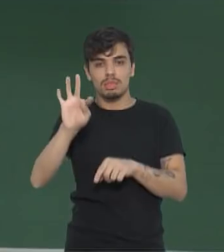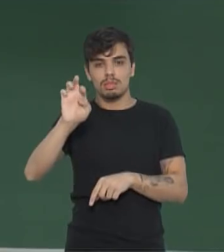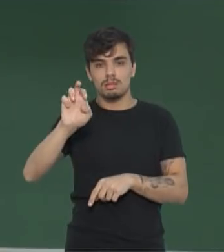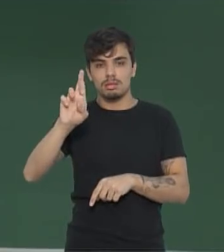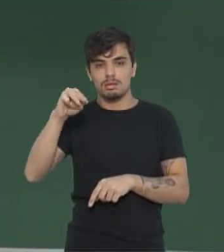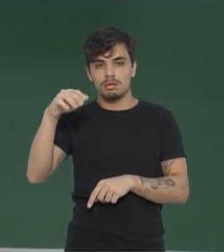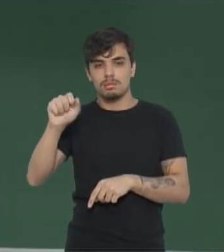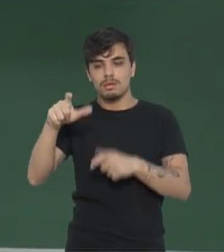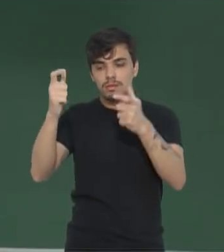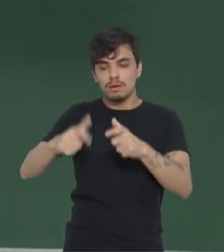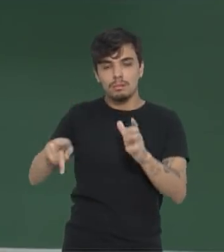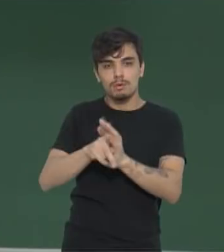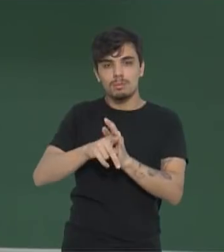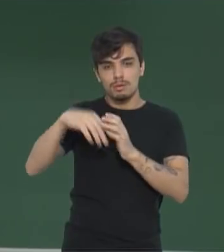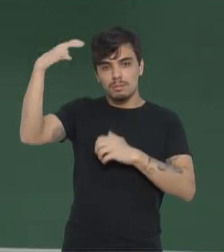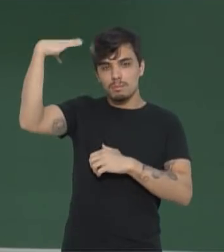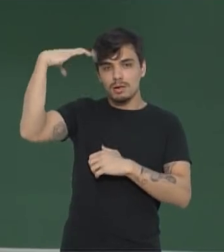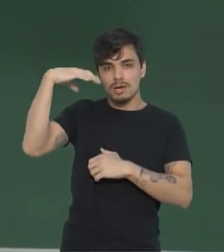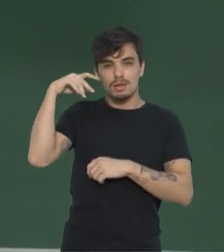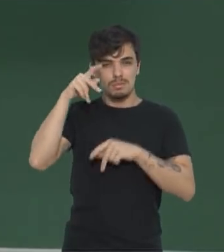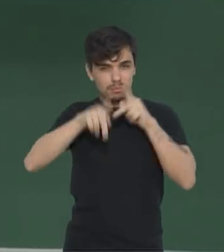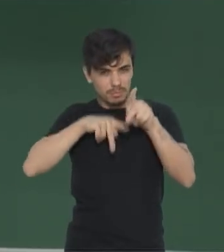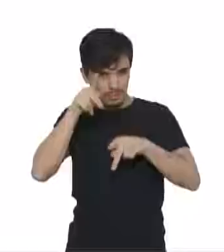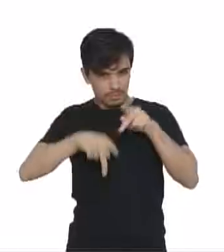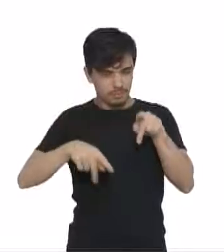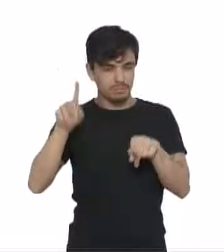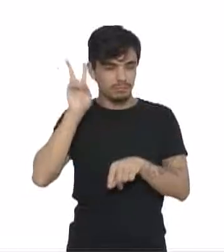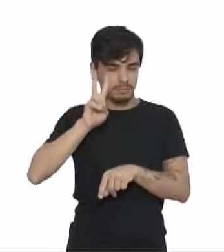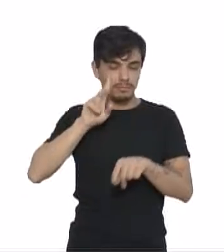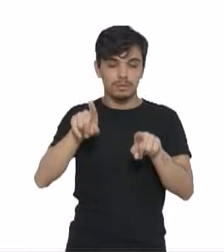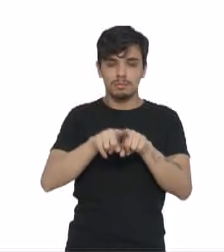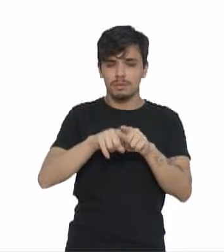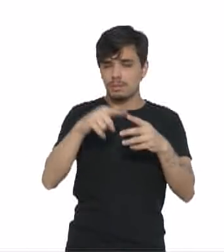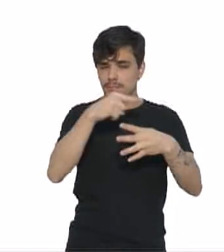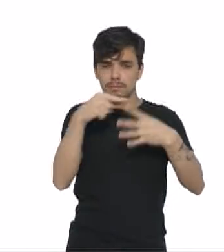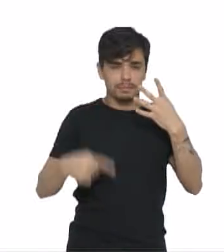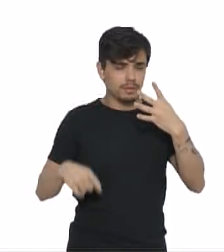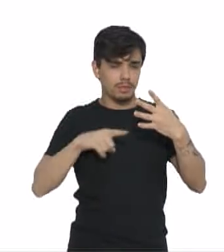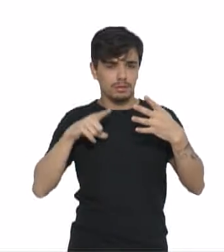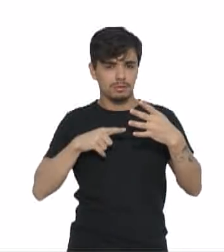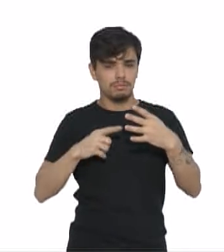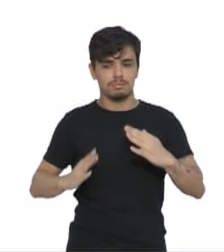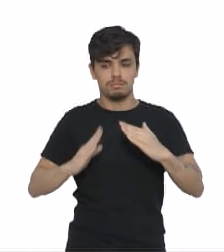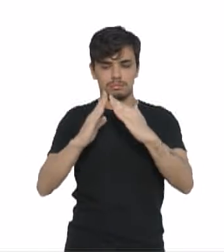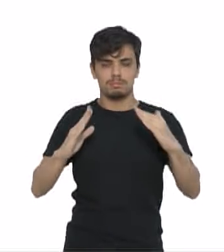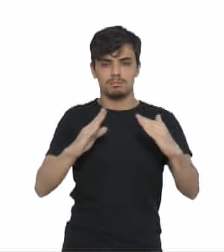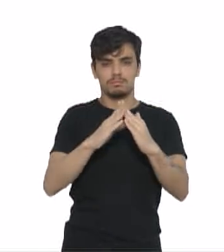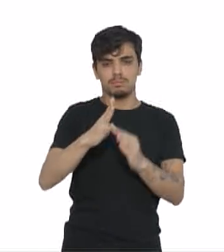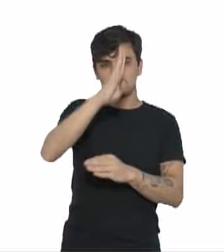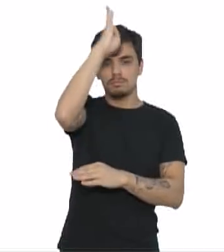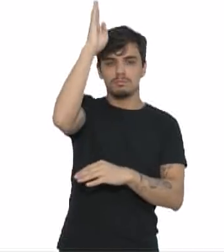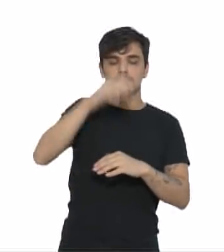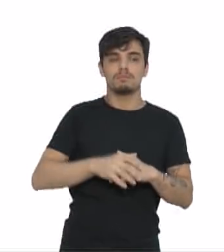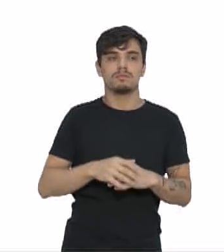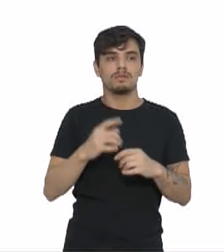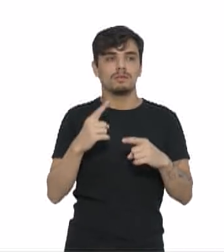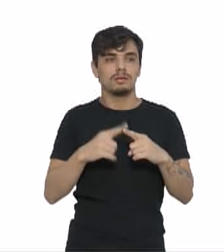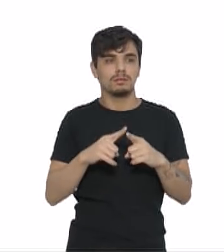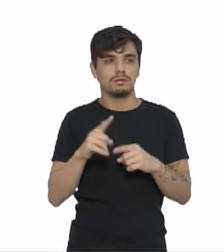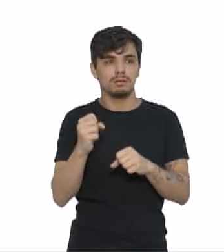tomavam banhos públicos, né, na Roma antiga, e outras estruturas romanas. Mas foi em 1148 que os